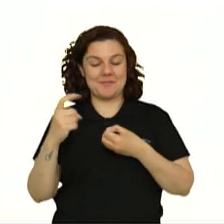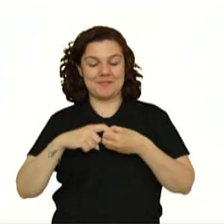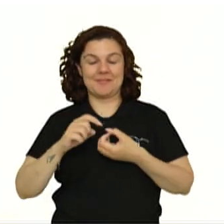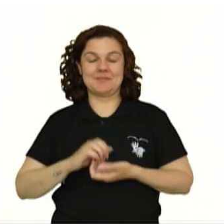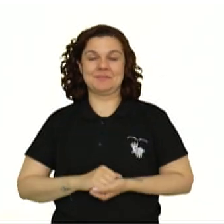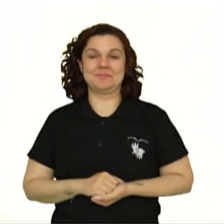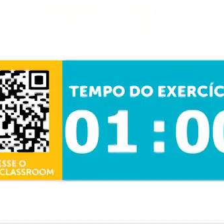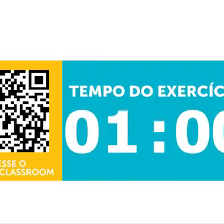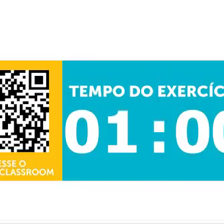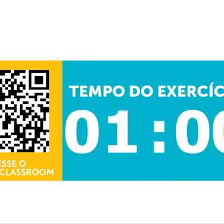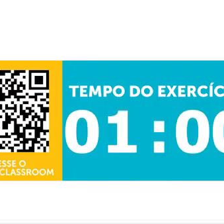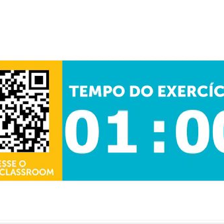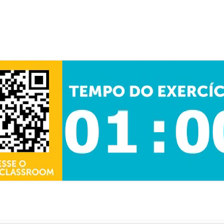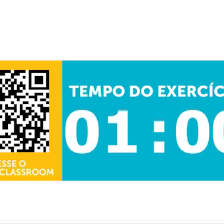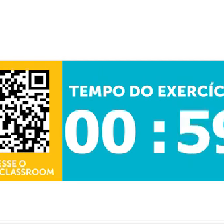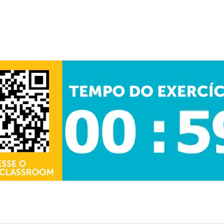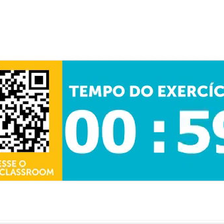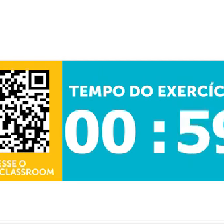nós.